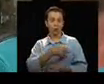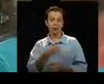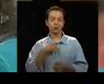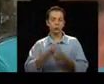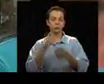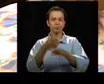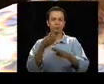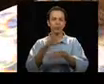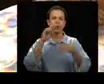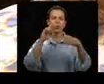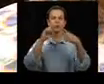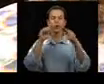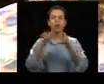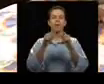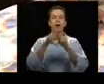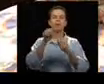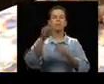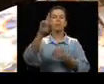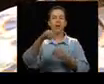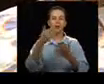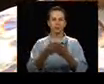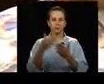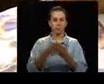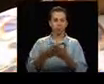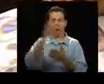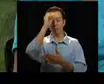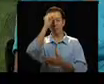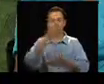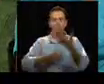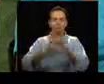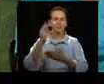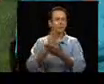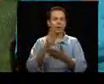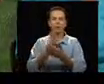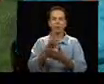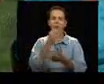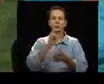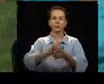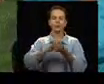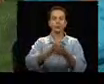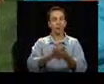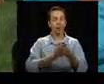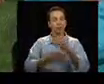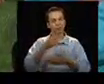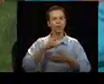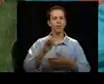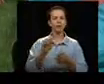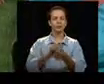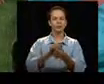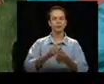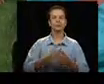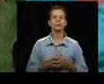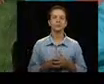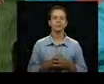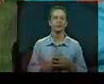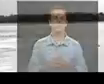escolinha comigo também todo dia. E ela tá fazendo o prezinho. Eu aprendo mais com ela, né? Ela aprende comigo. Assim a gente vai indo.